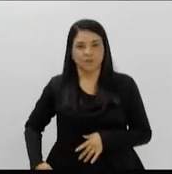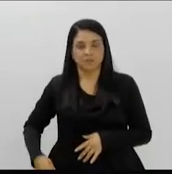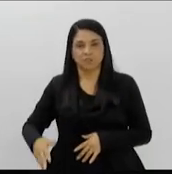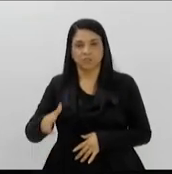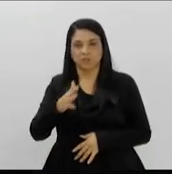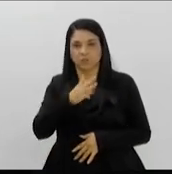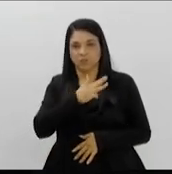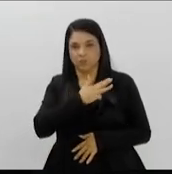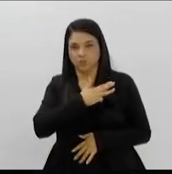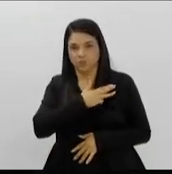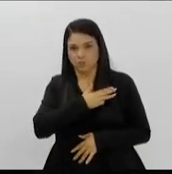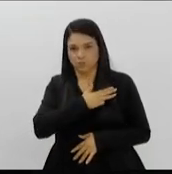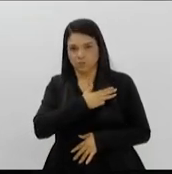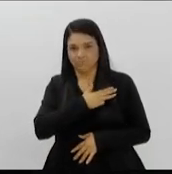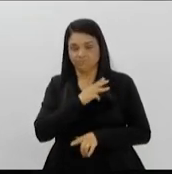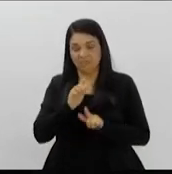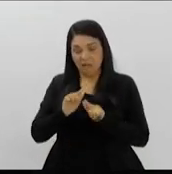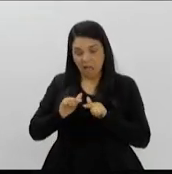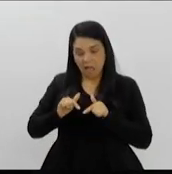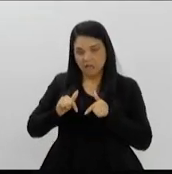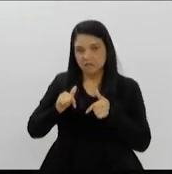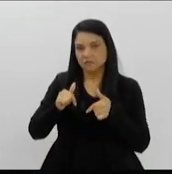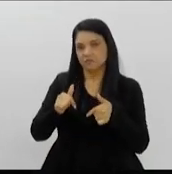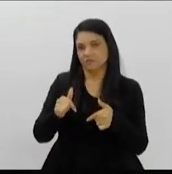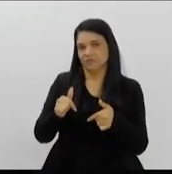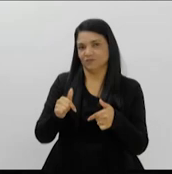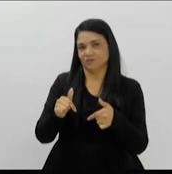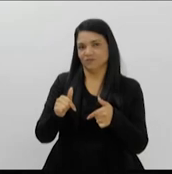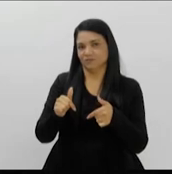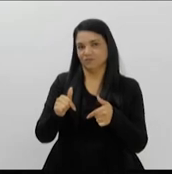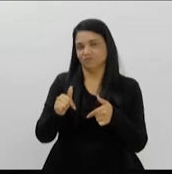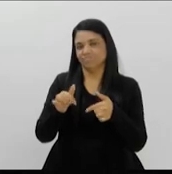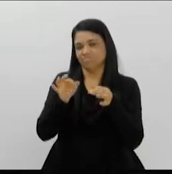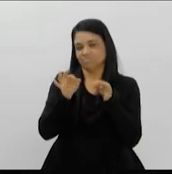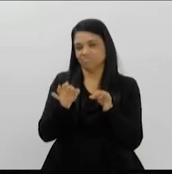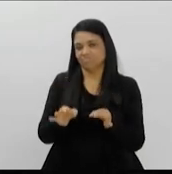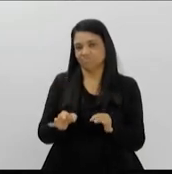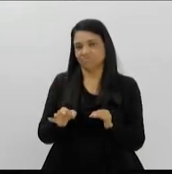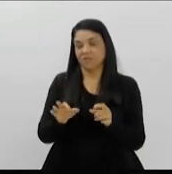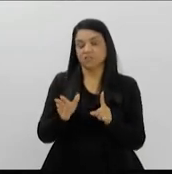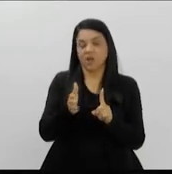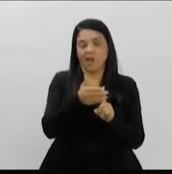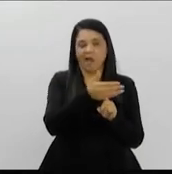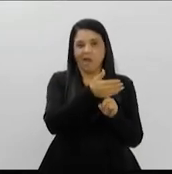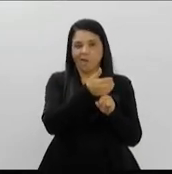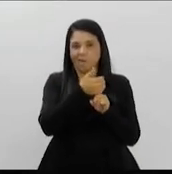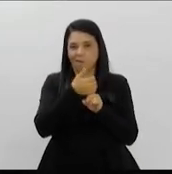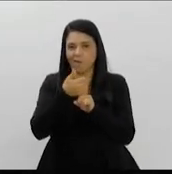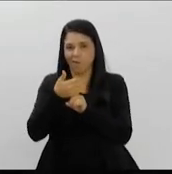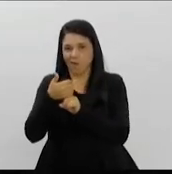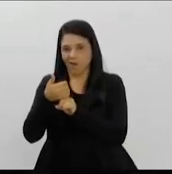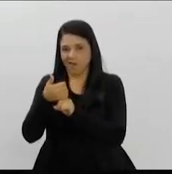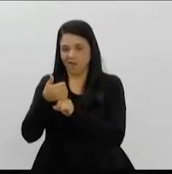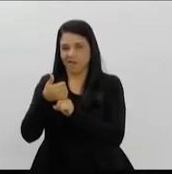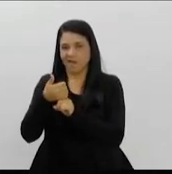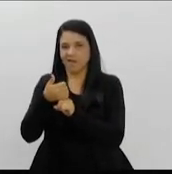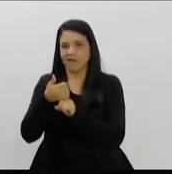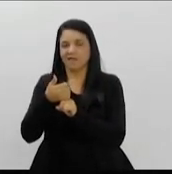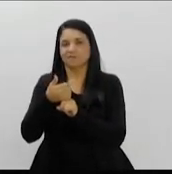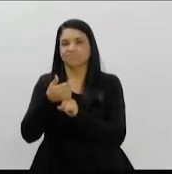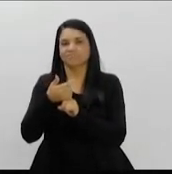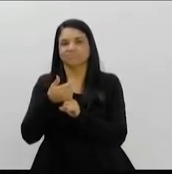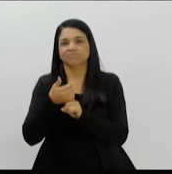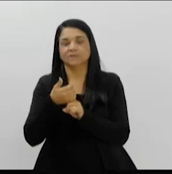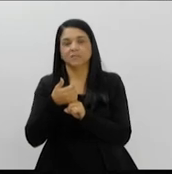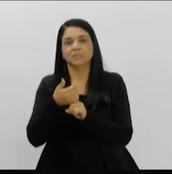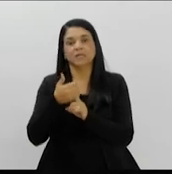agiu prontamente no sentido de acolher e de credibilizar a